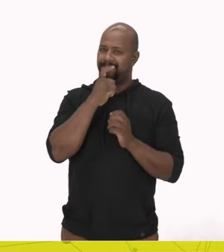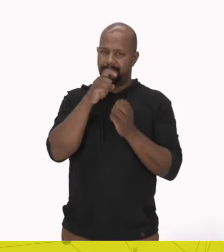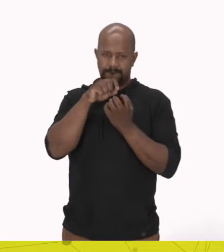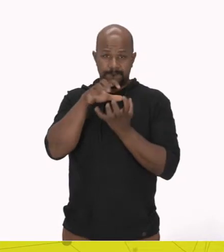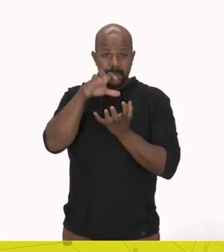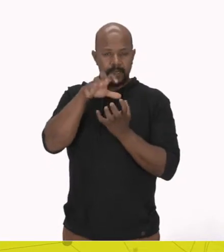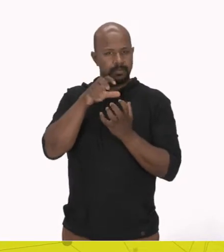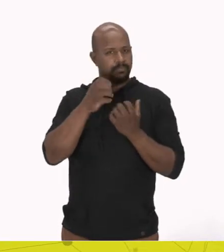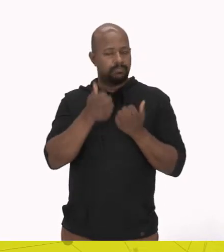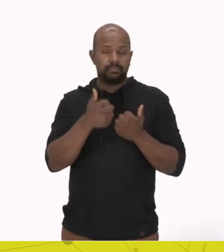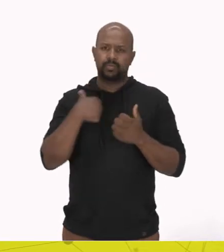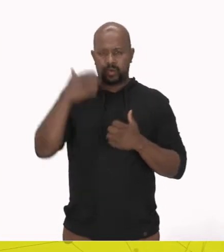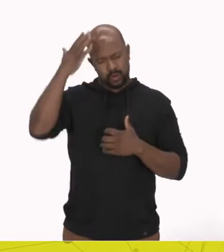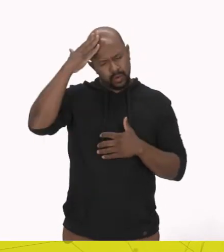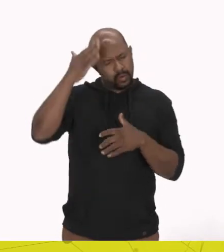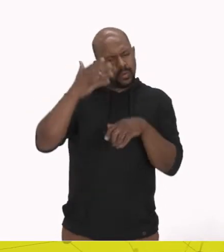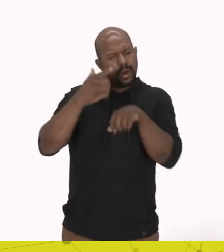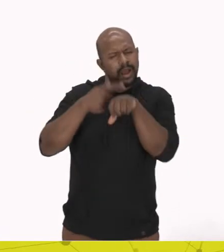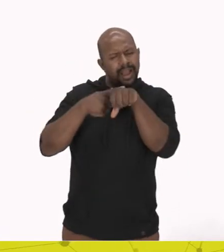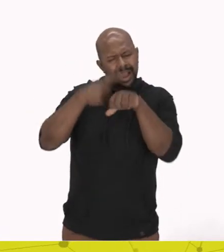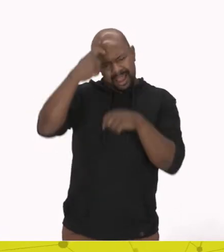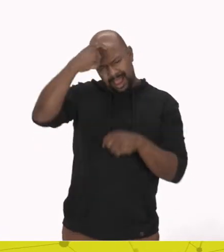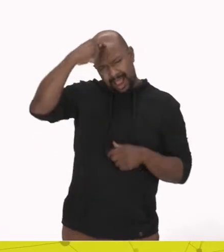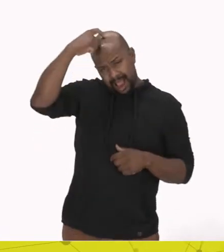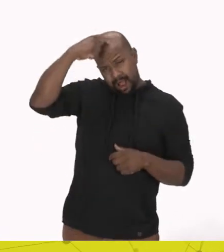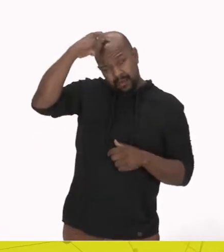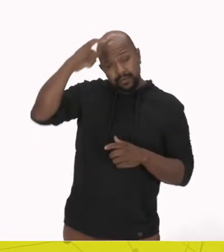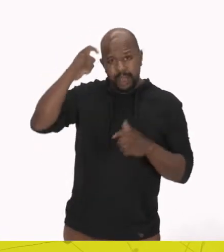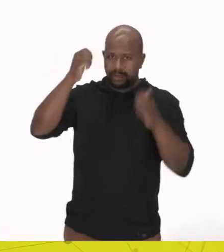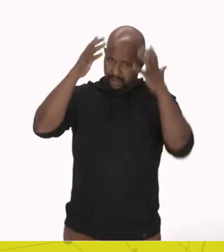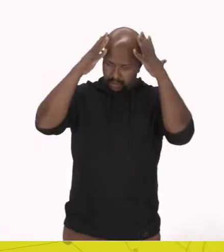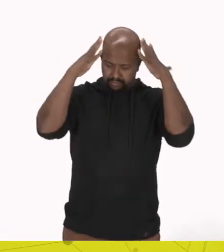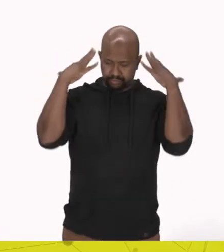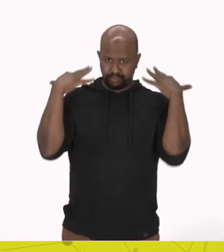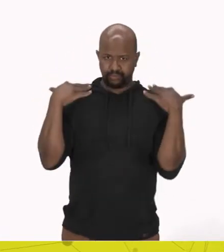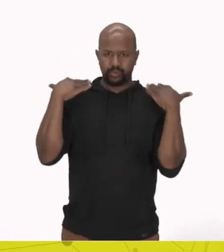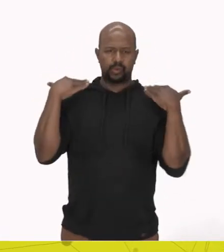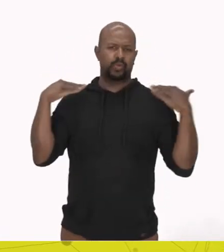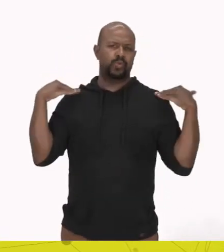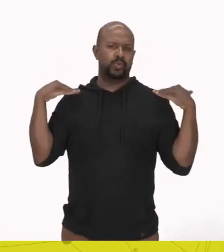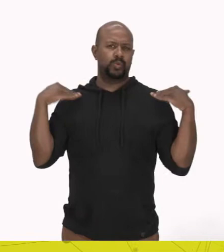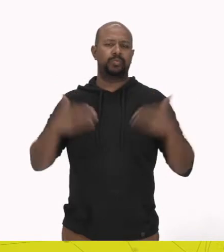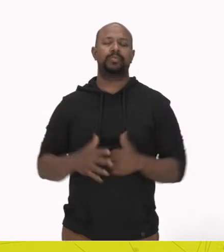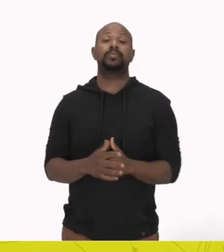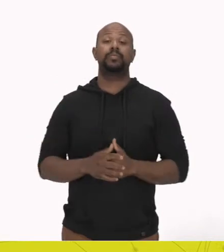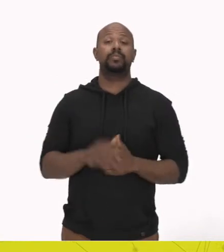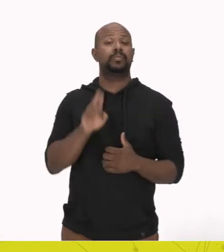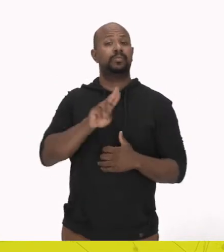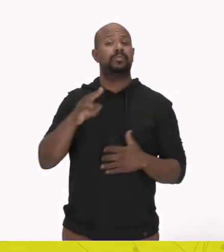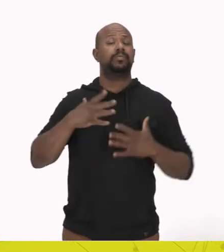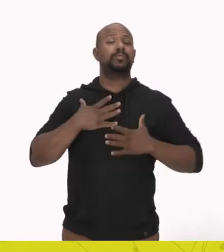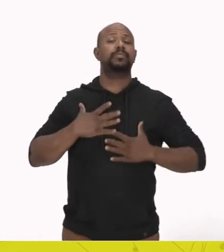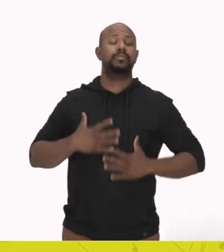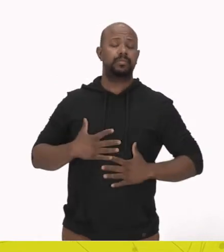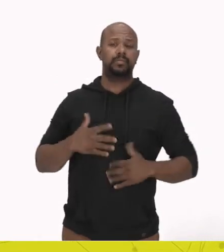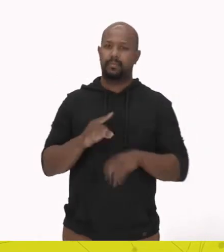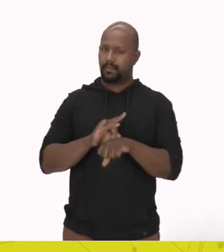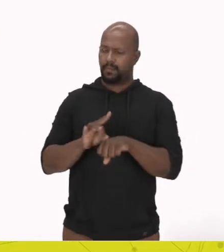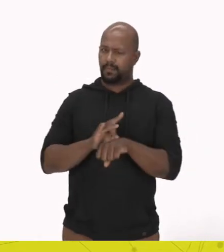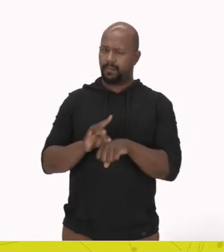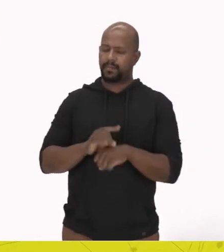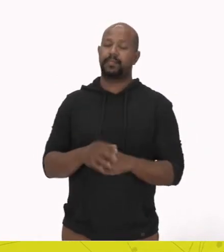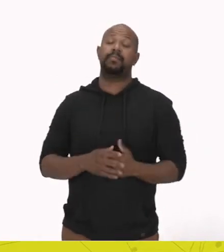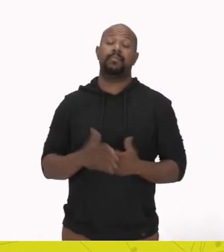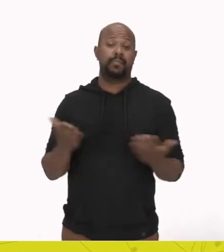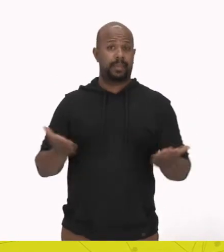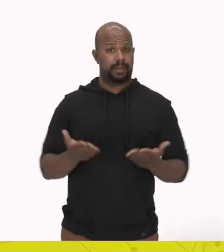dentes grandes, sou calvo, mas estou com os meus cabelos compridos até os ombros e uso uma